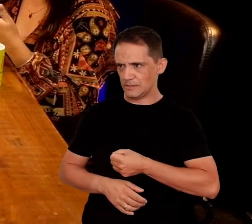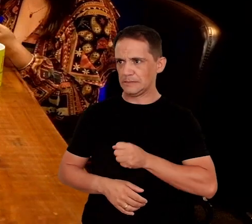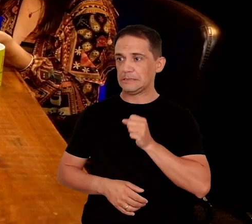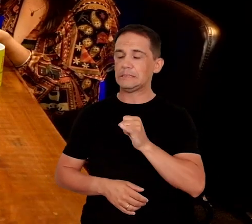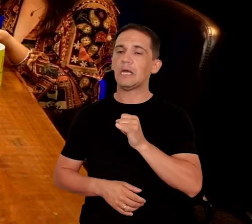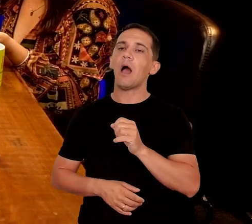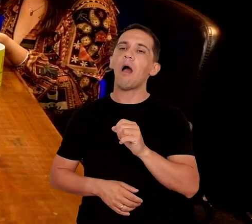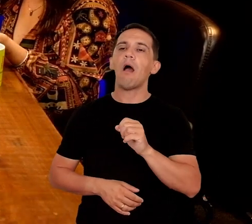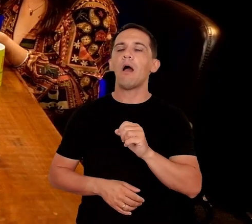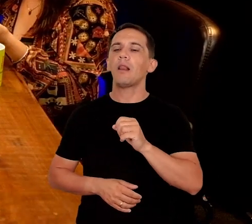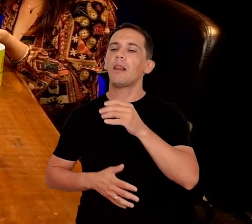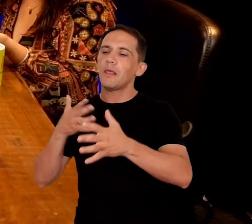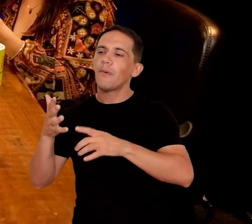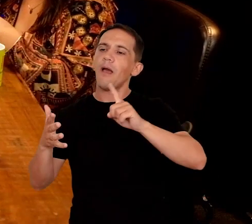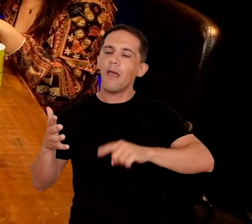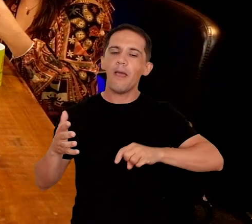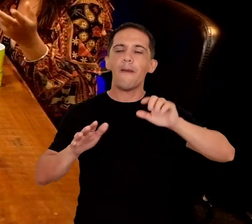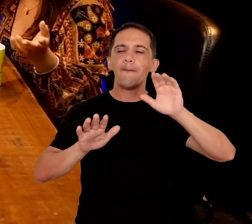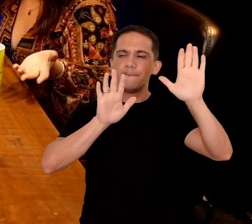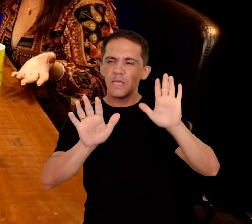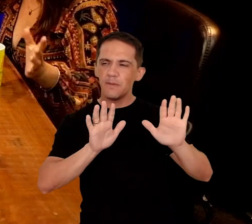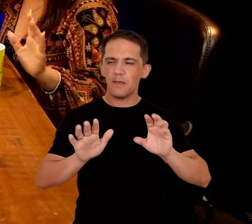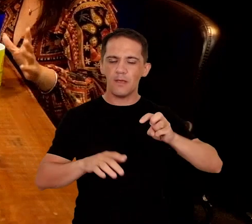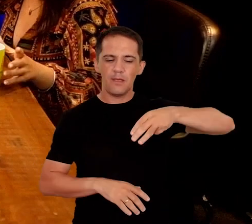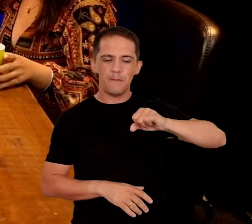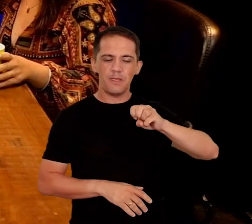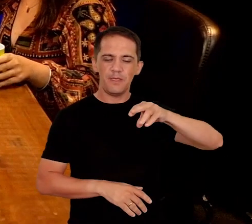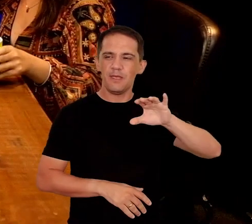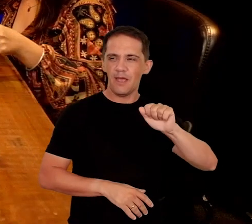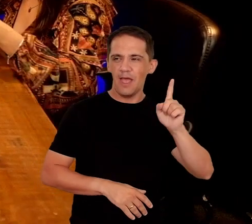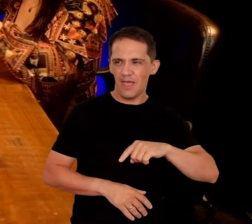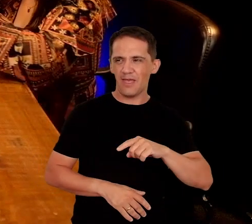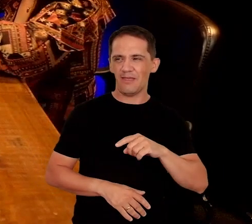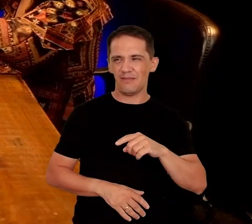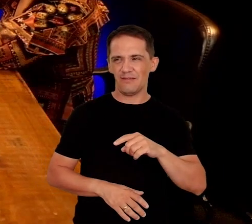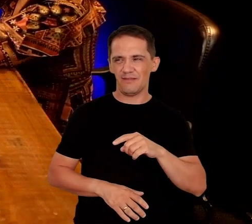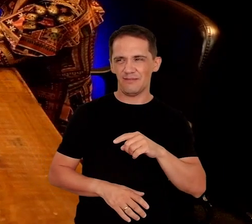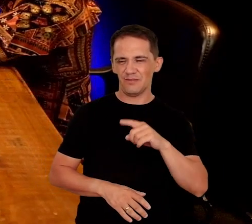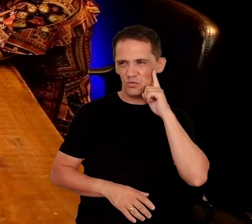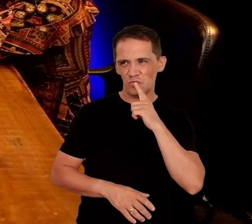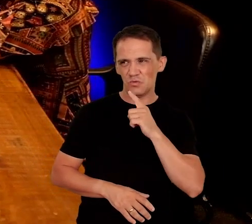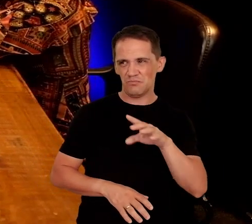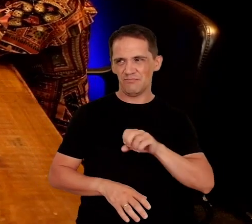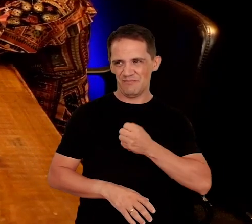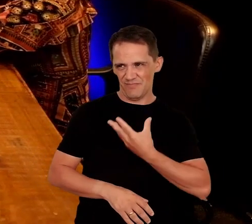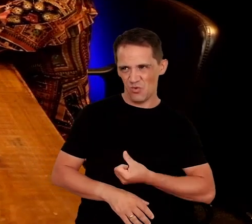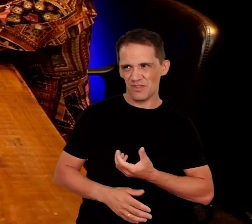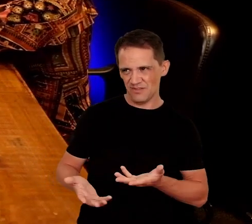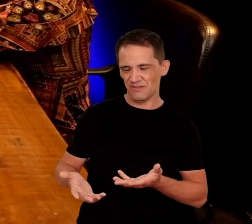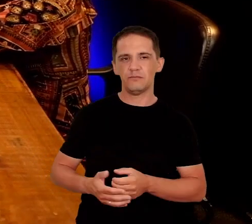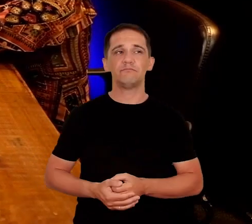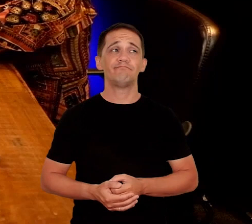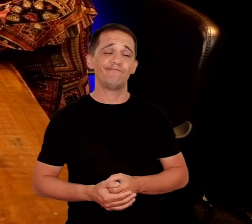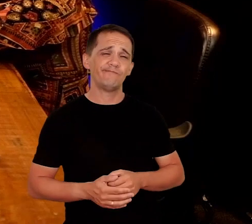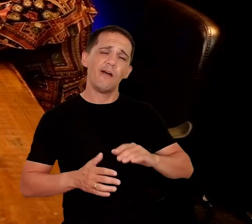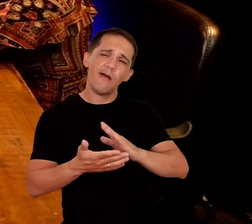eles ficam chateados de dizer que Libras teriam uma parte de mímica. Isso é como se não desse o valor para a língua, é isso? Alguns sim, assim.